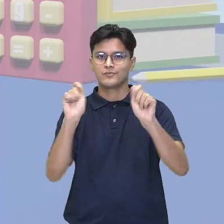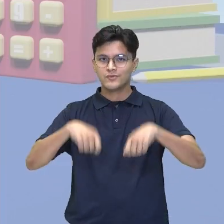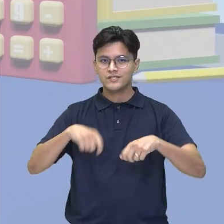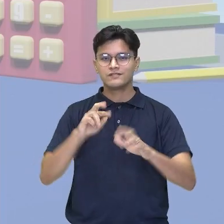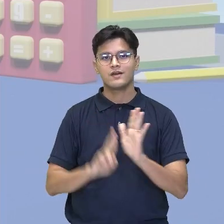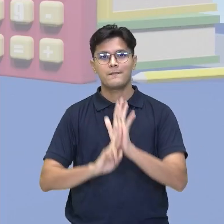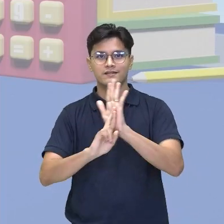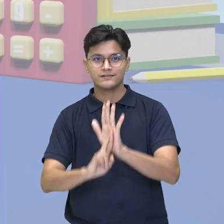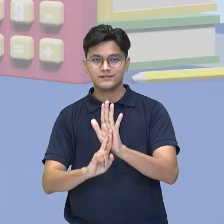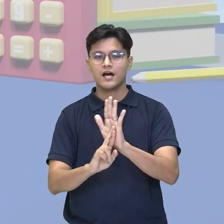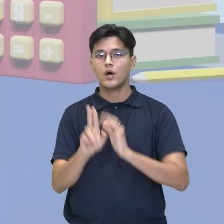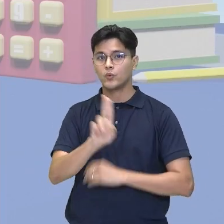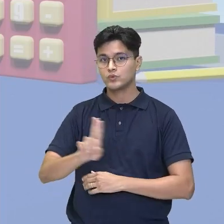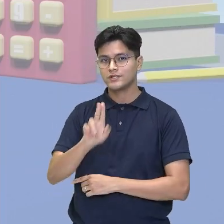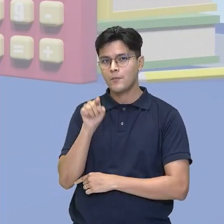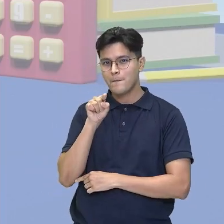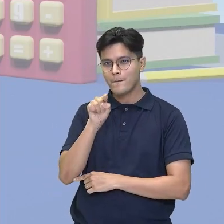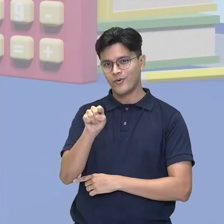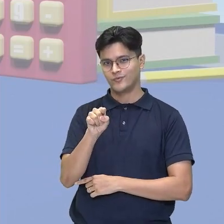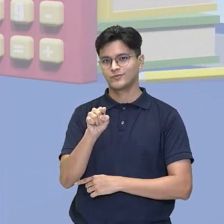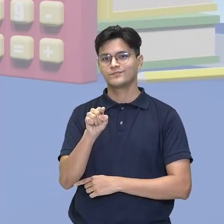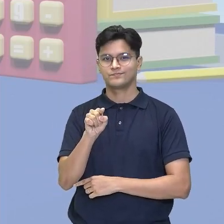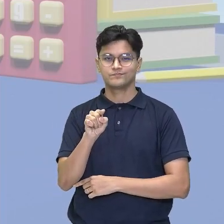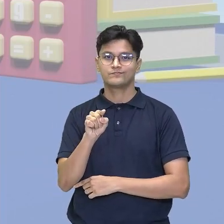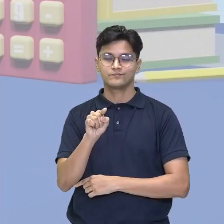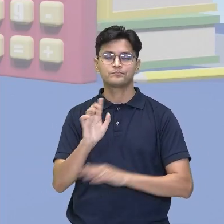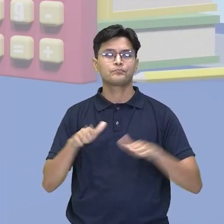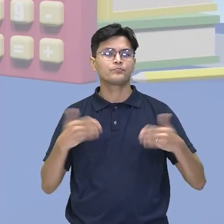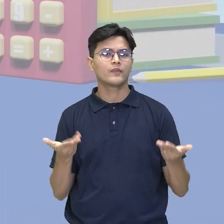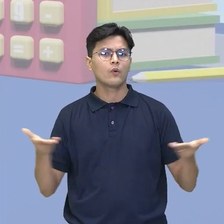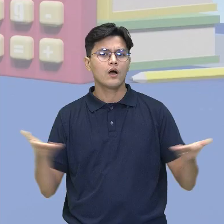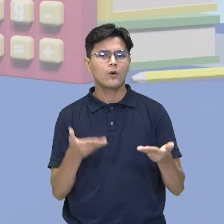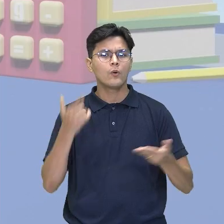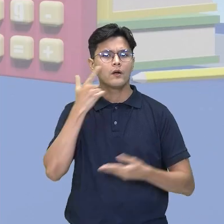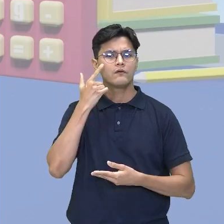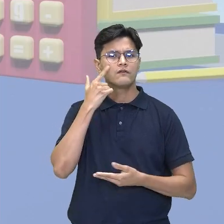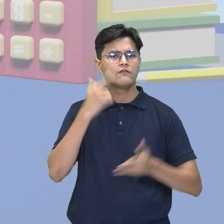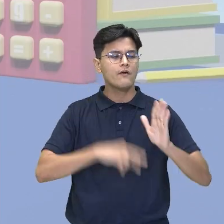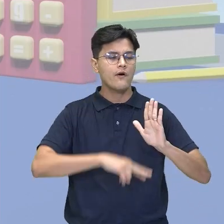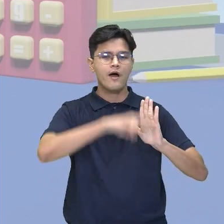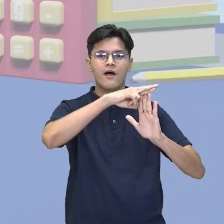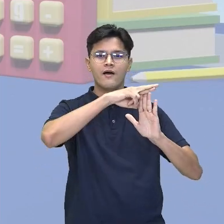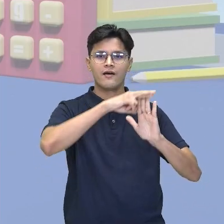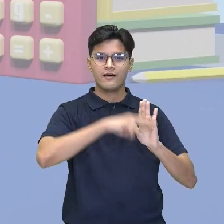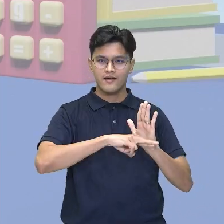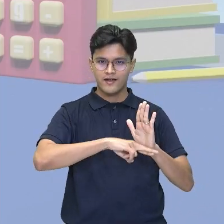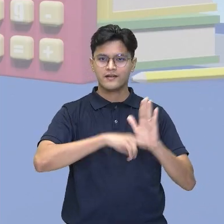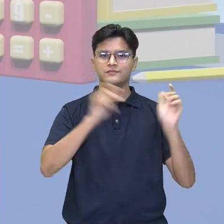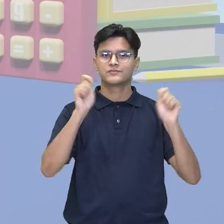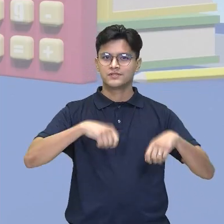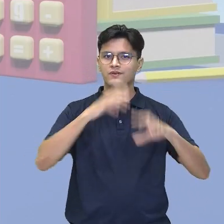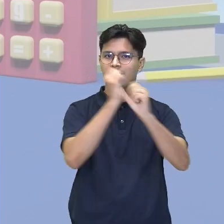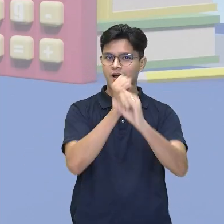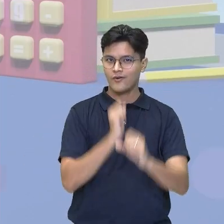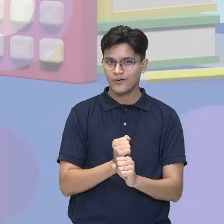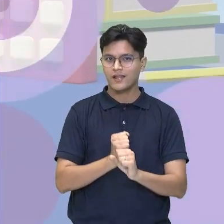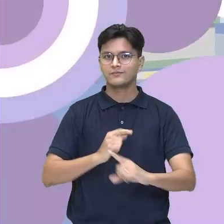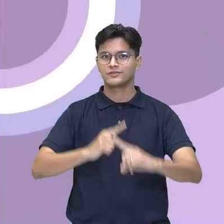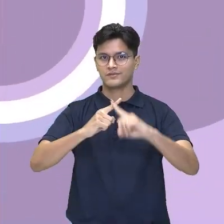ponto, certo? Então, vamos ver aí quais são as regras para a gente multiplicar os números inteiros.